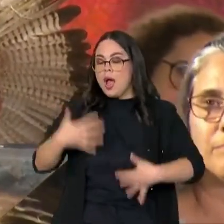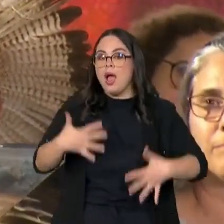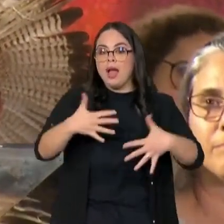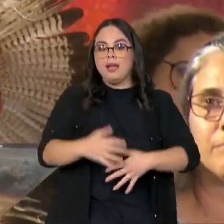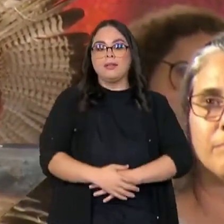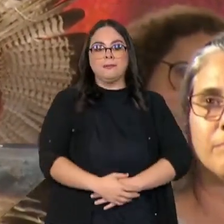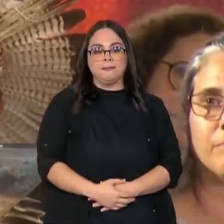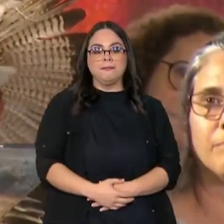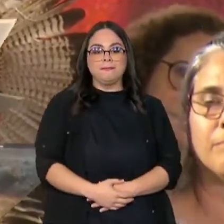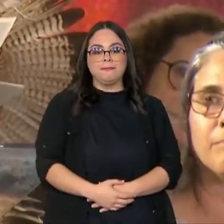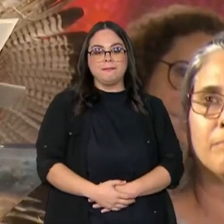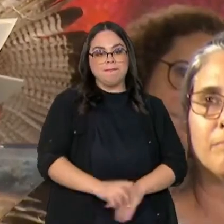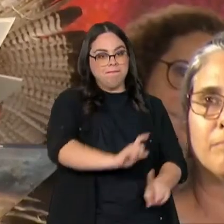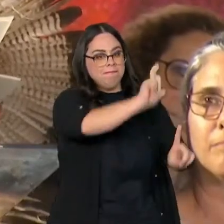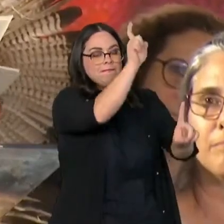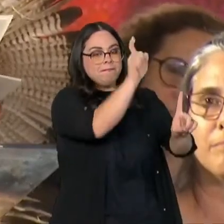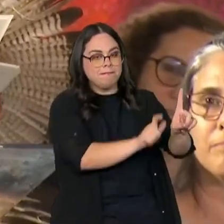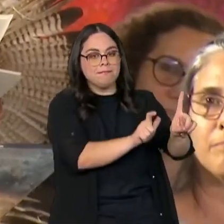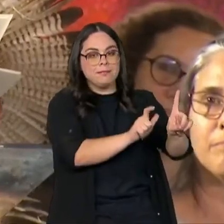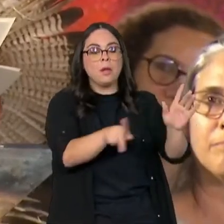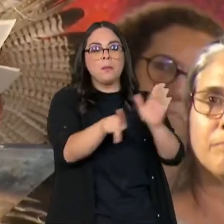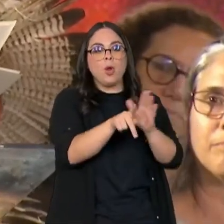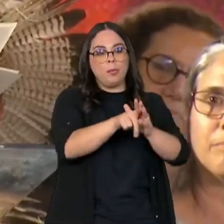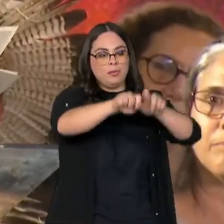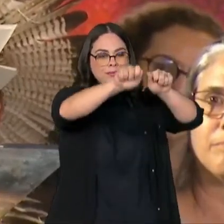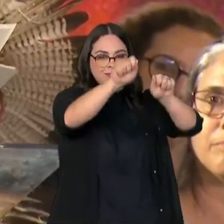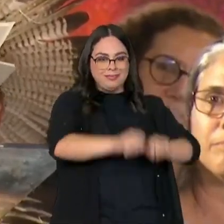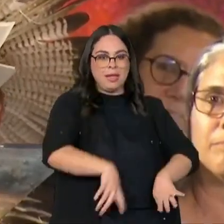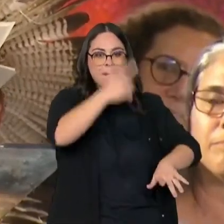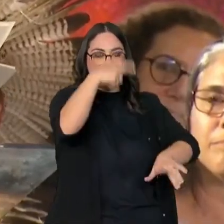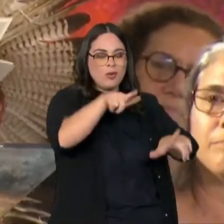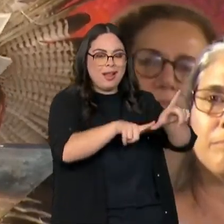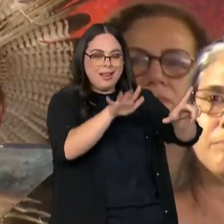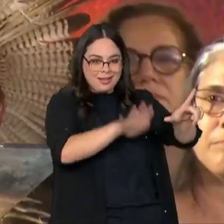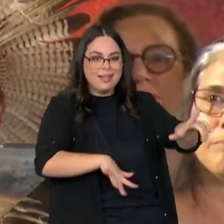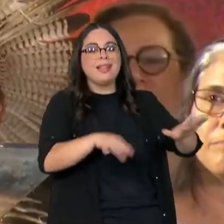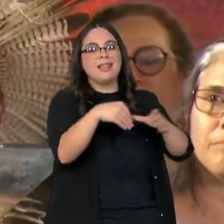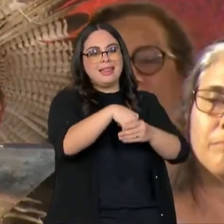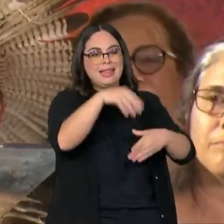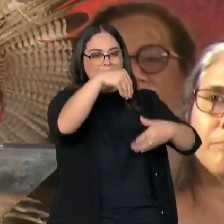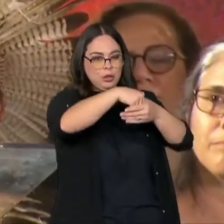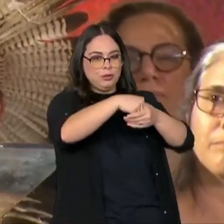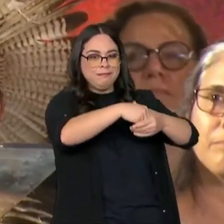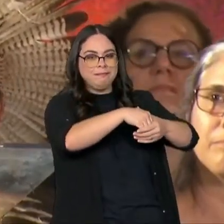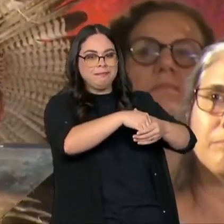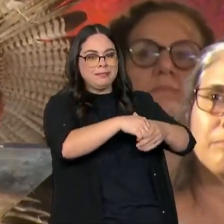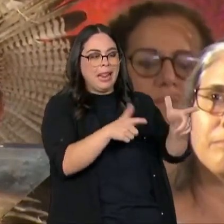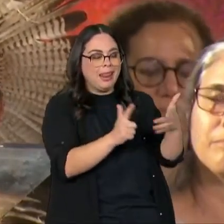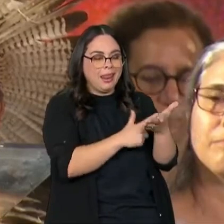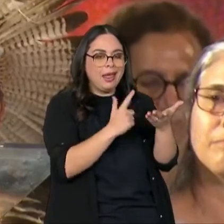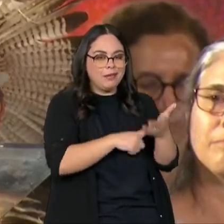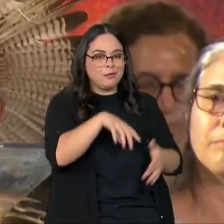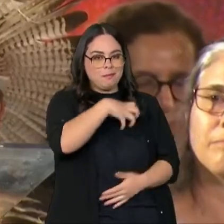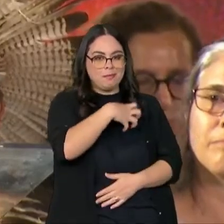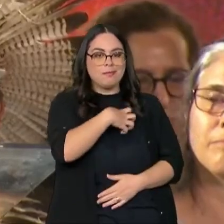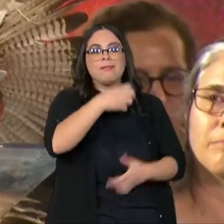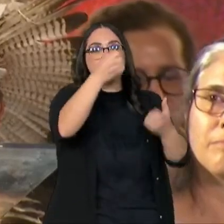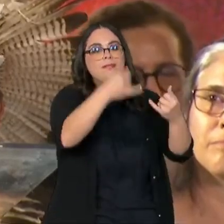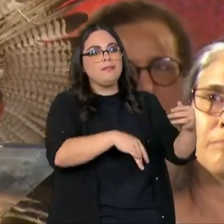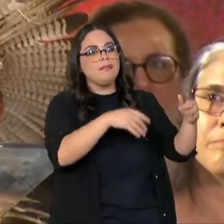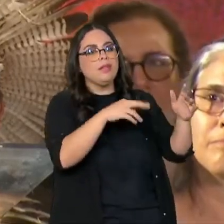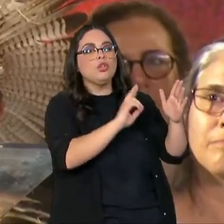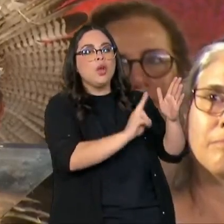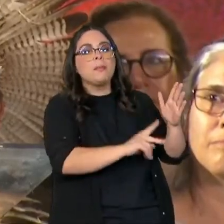personagem que um escritor baiano indica nos agradecimentos é inspirado